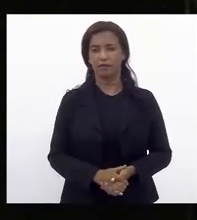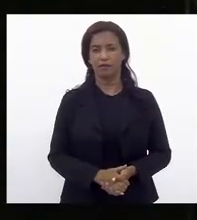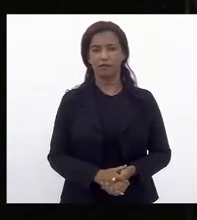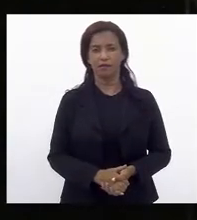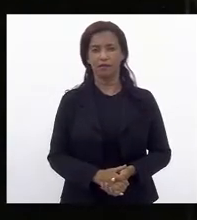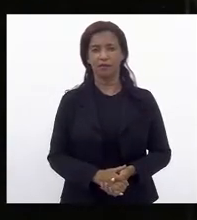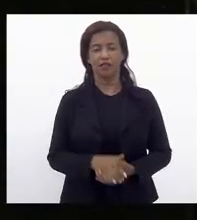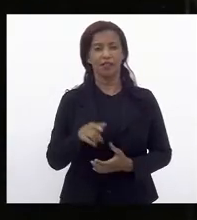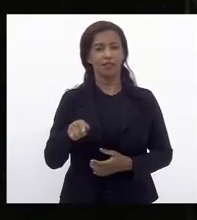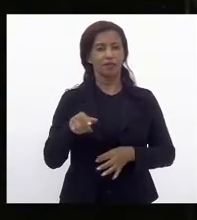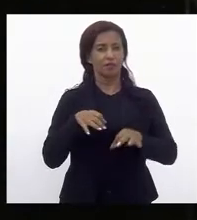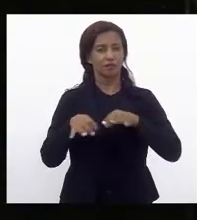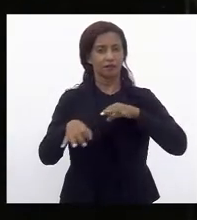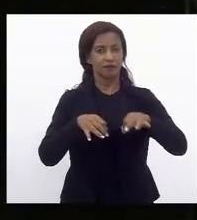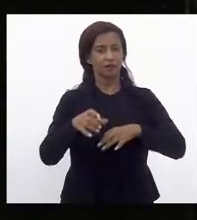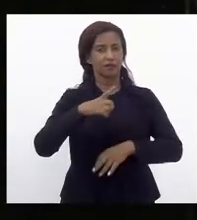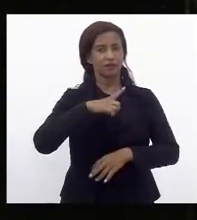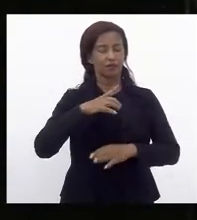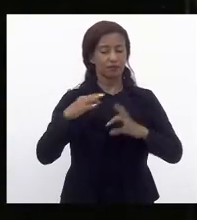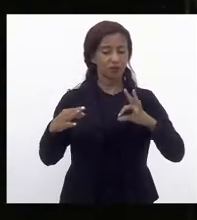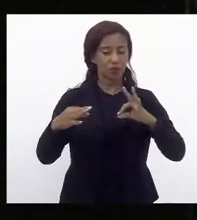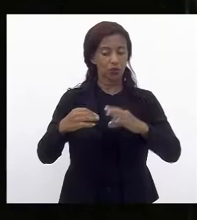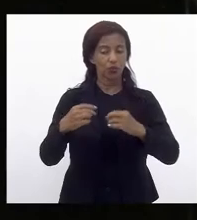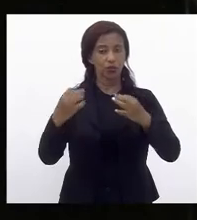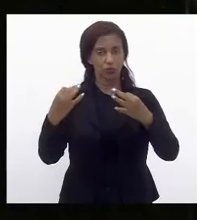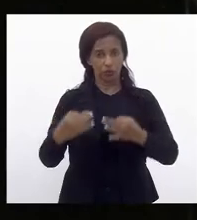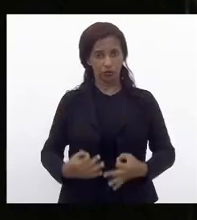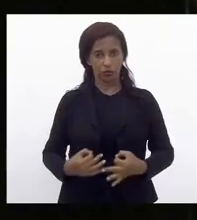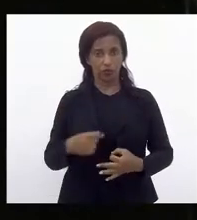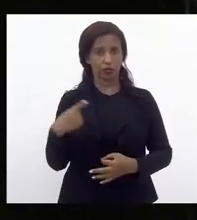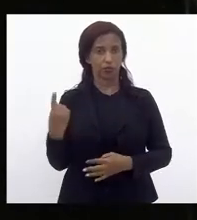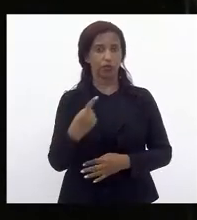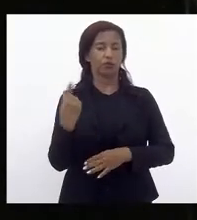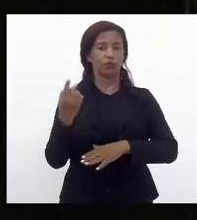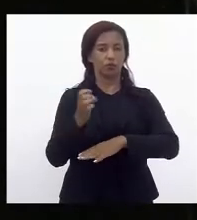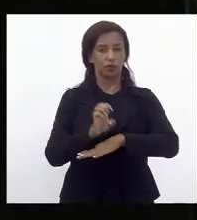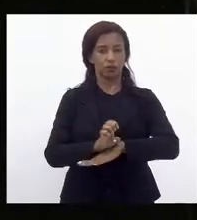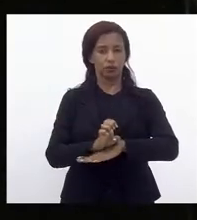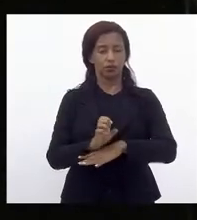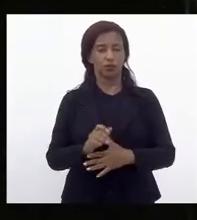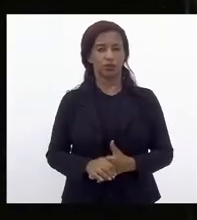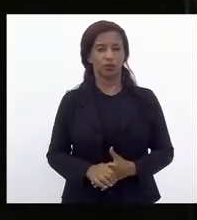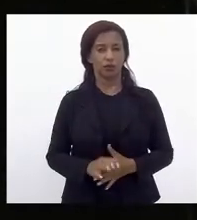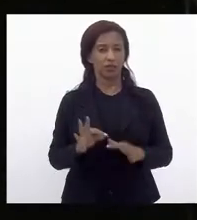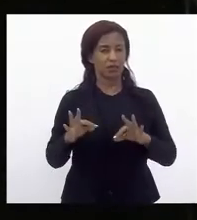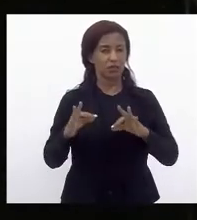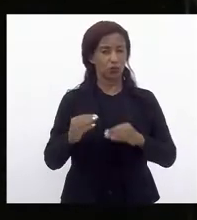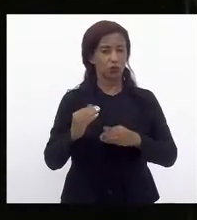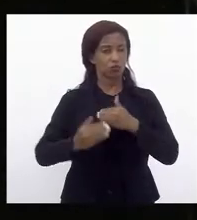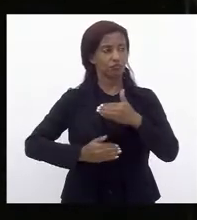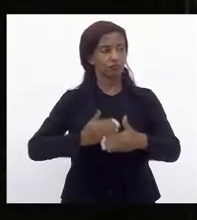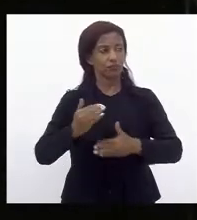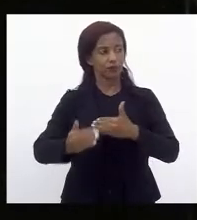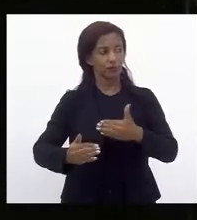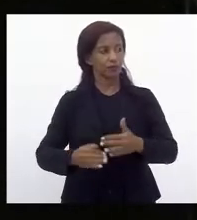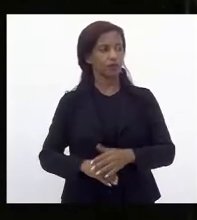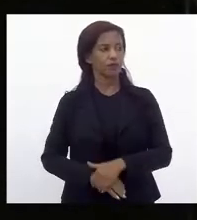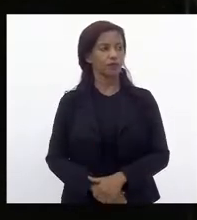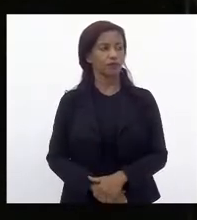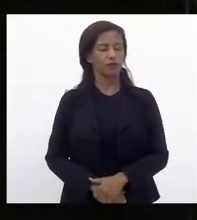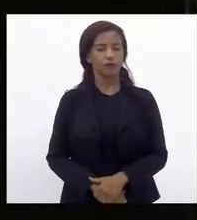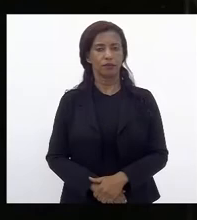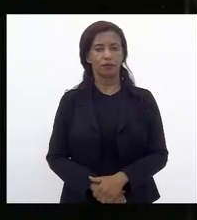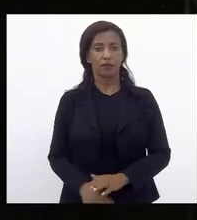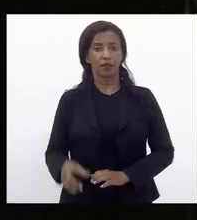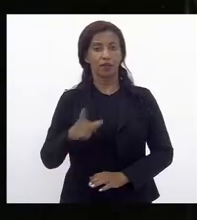Esse projeto que tem tudo para dar certo no nosso Estado, tem tudo para avançar.